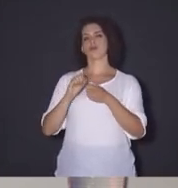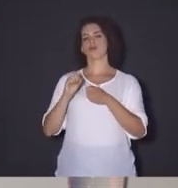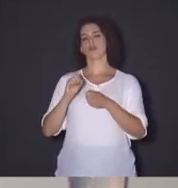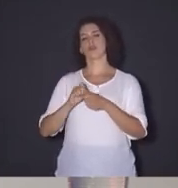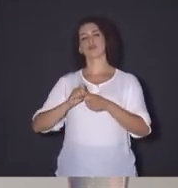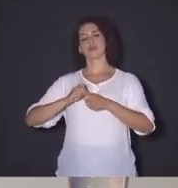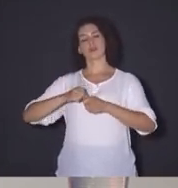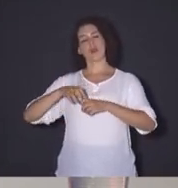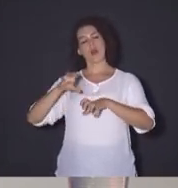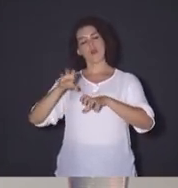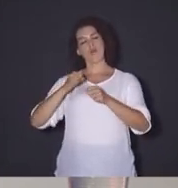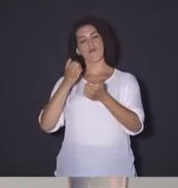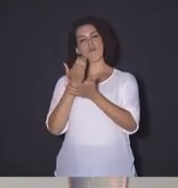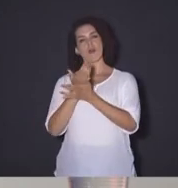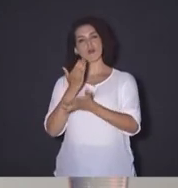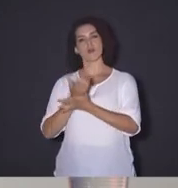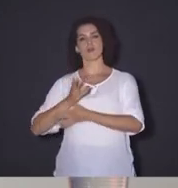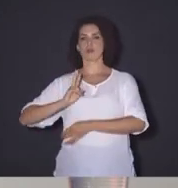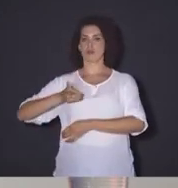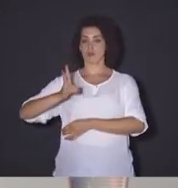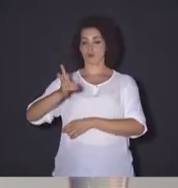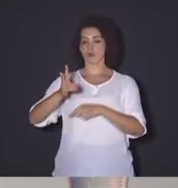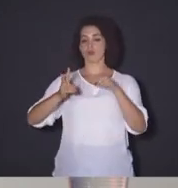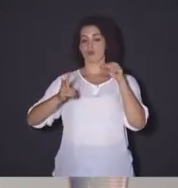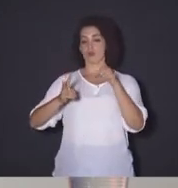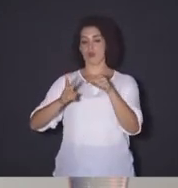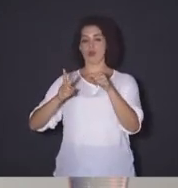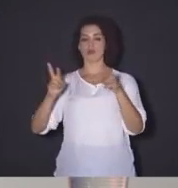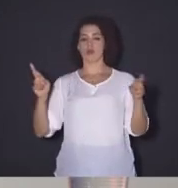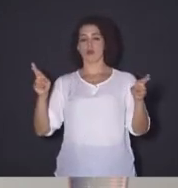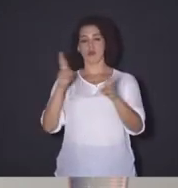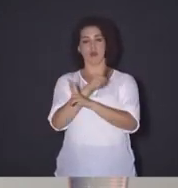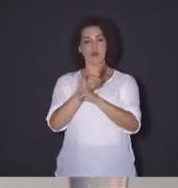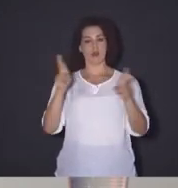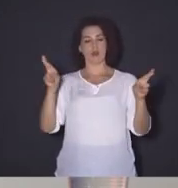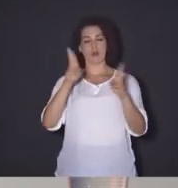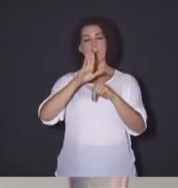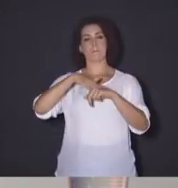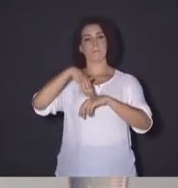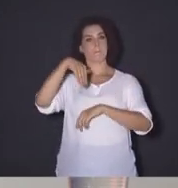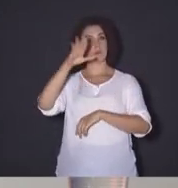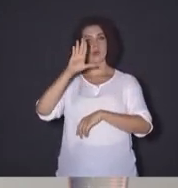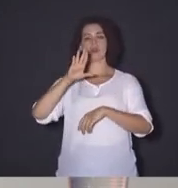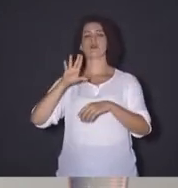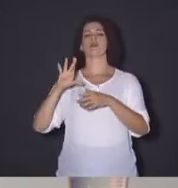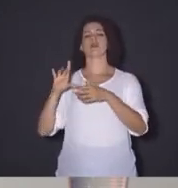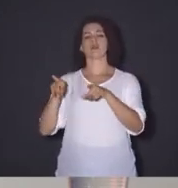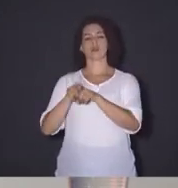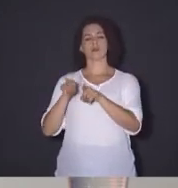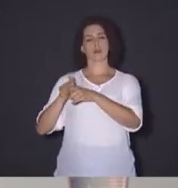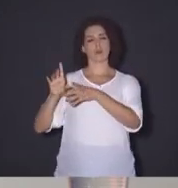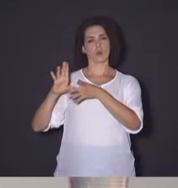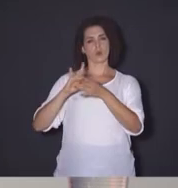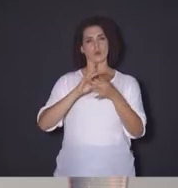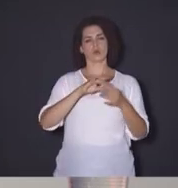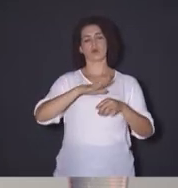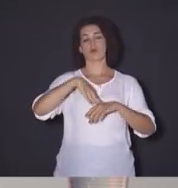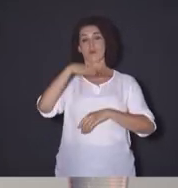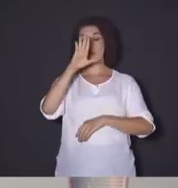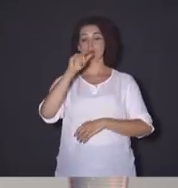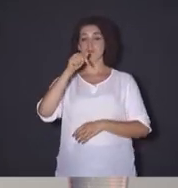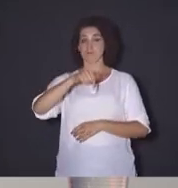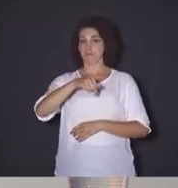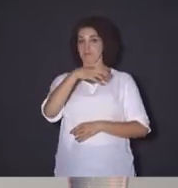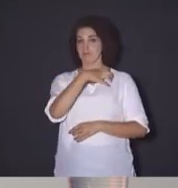para que essa formação continuada tenha uma relação maior e mais seja mais contextualizada no caso da bahia particularmente